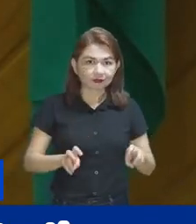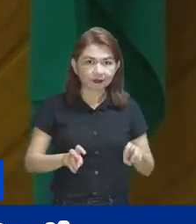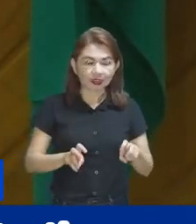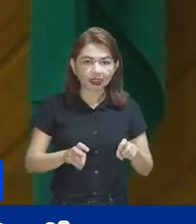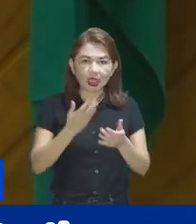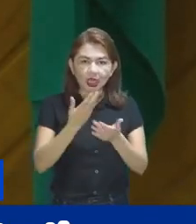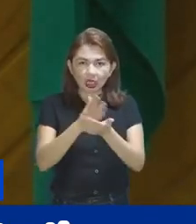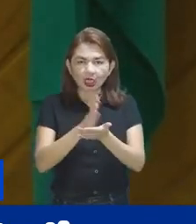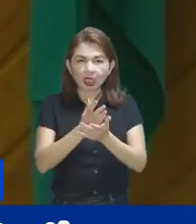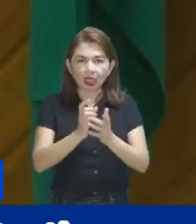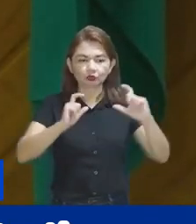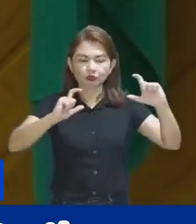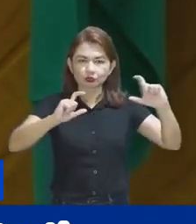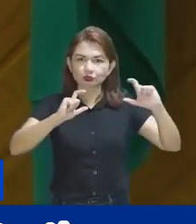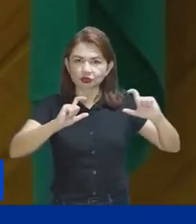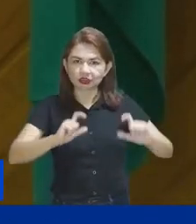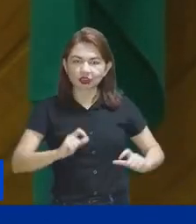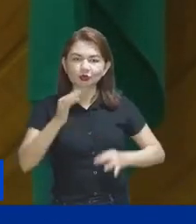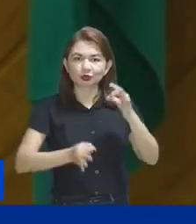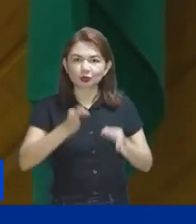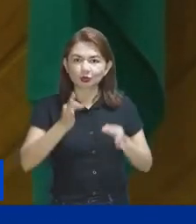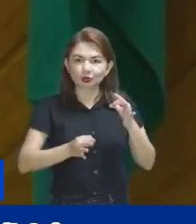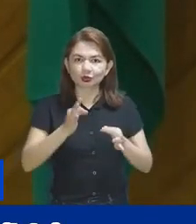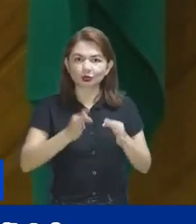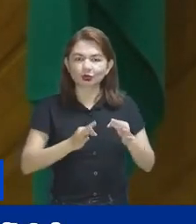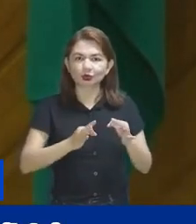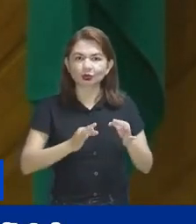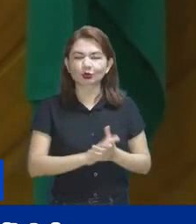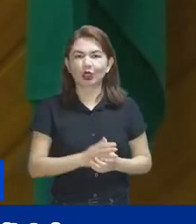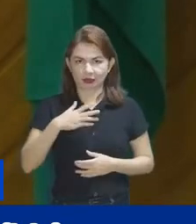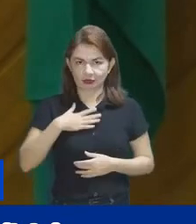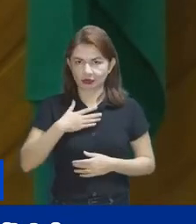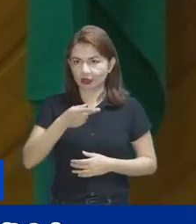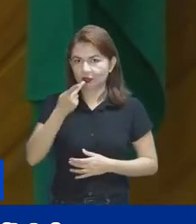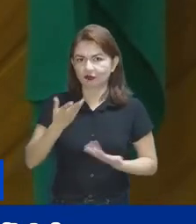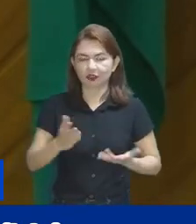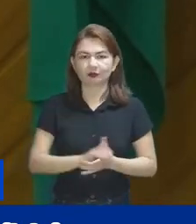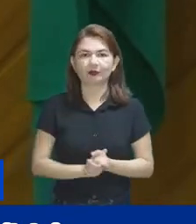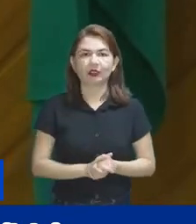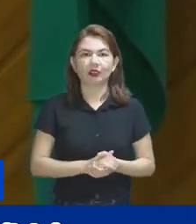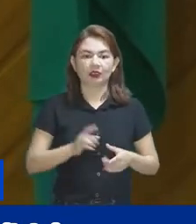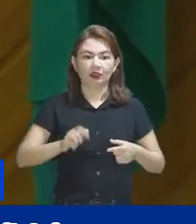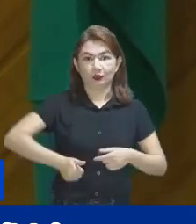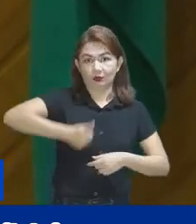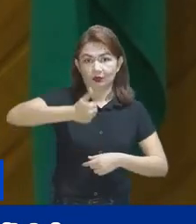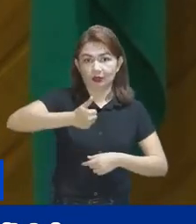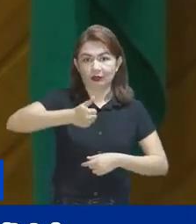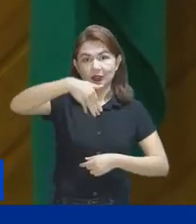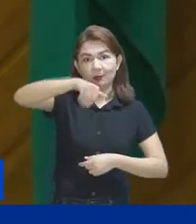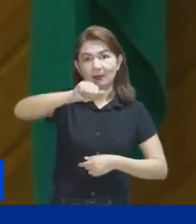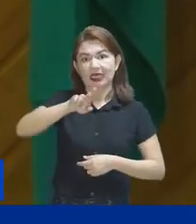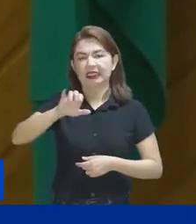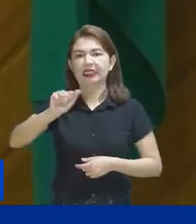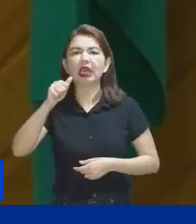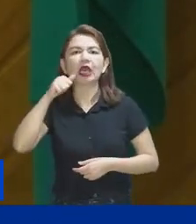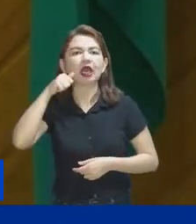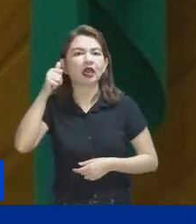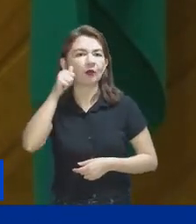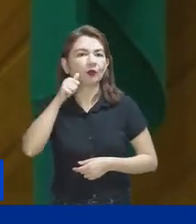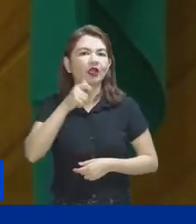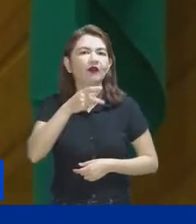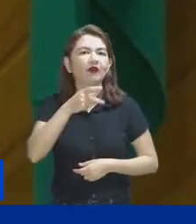dos depoimentos escolhidos. O primeiro da eleitora Maria Ramos de Souza, e esse em sede policial, que